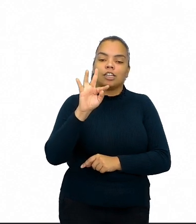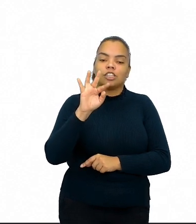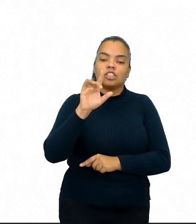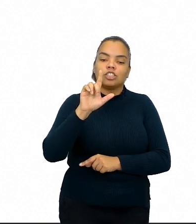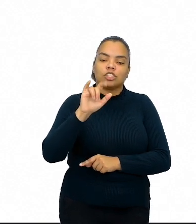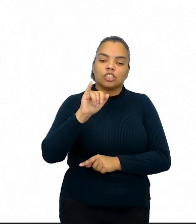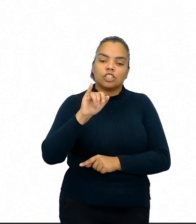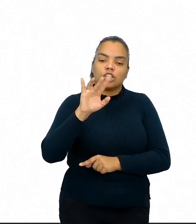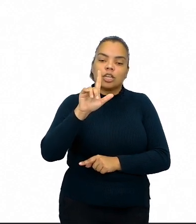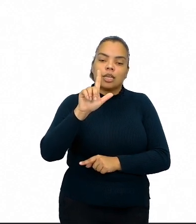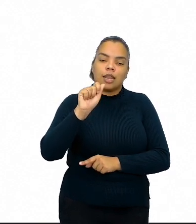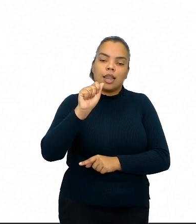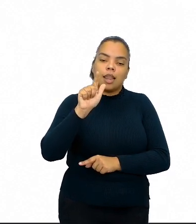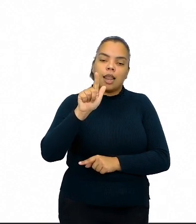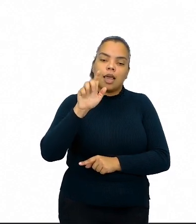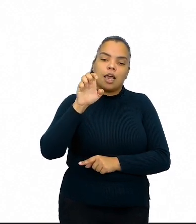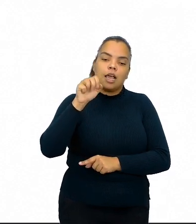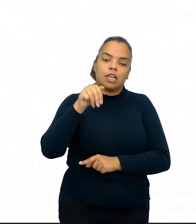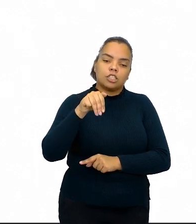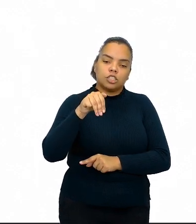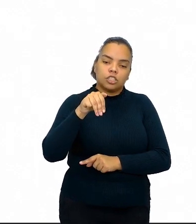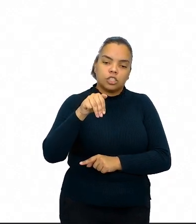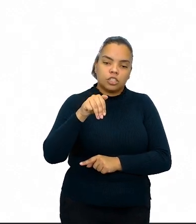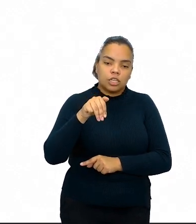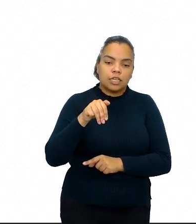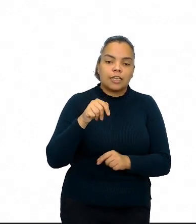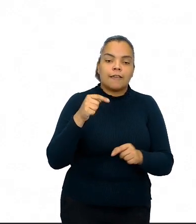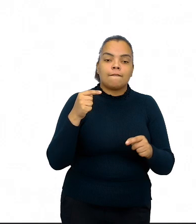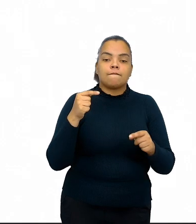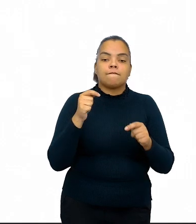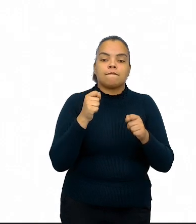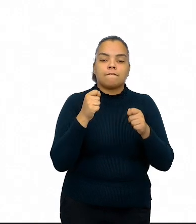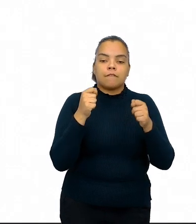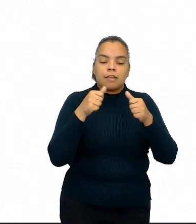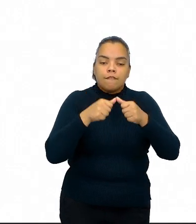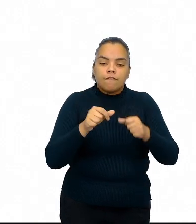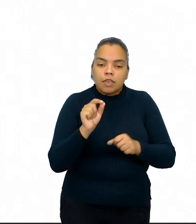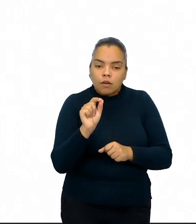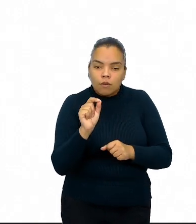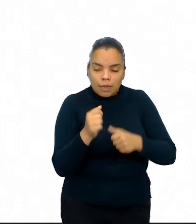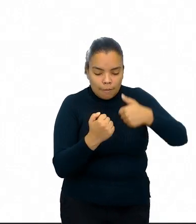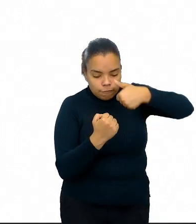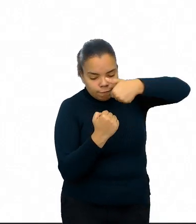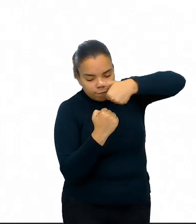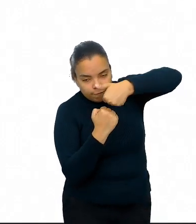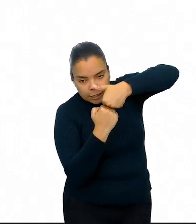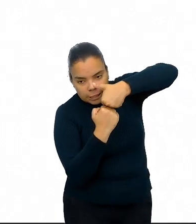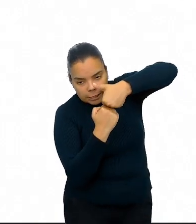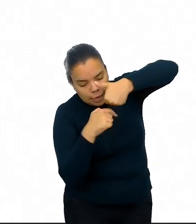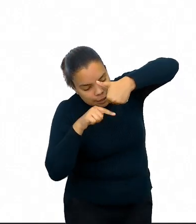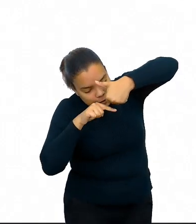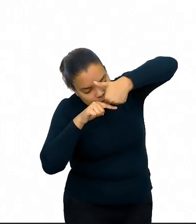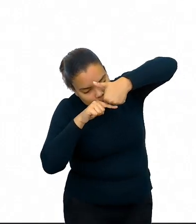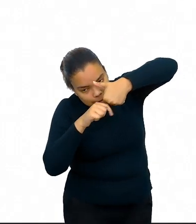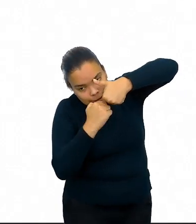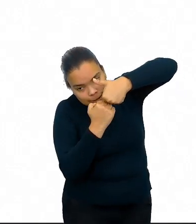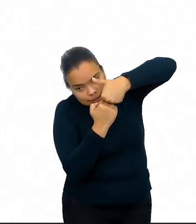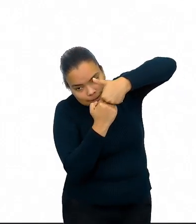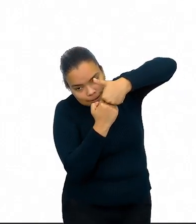se comunicam com outros, impedindo ou diminuindo, né, a ação do atrito entre eles